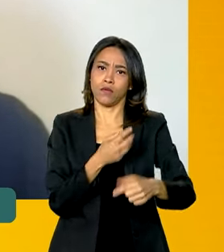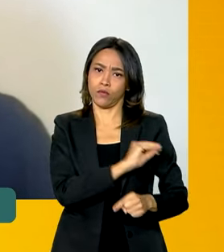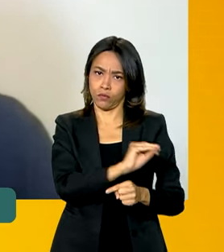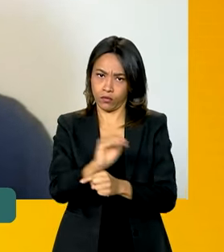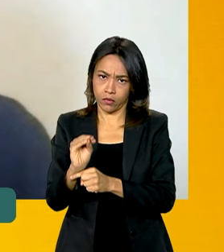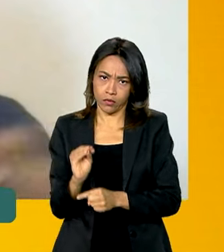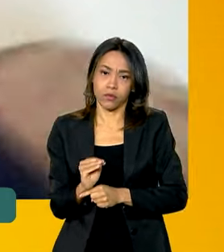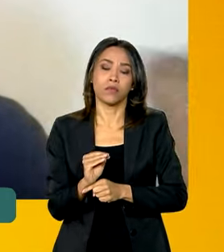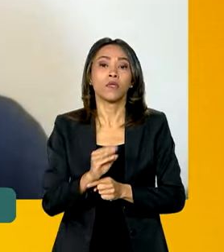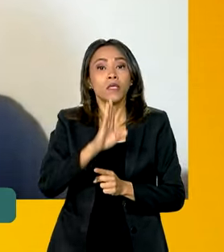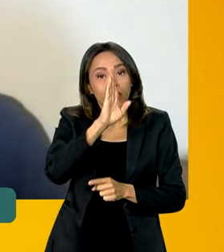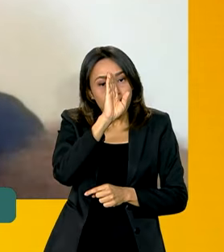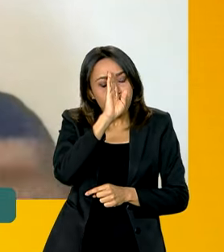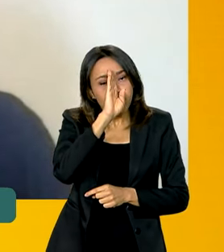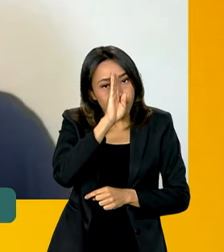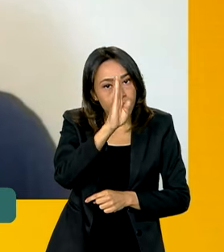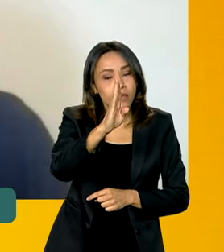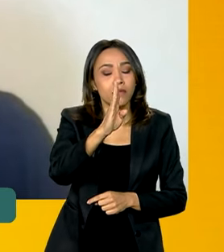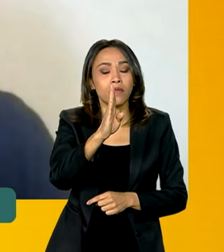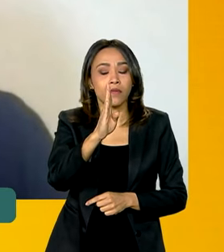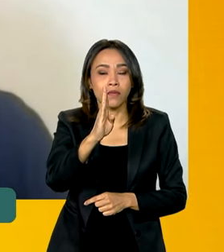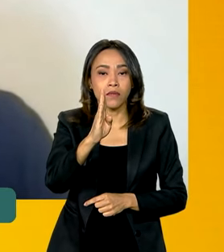principalmente colocando no seu bojo,